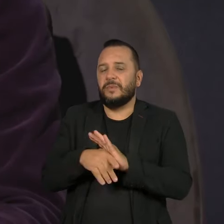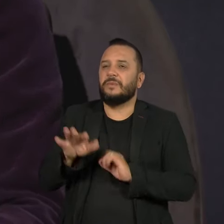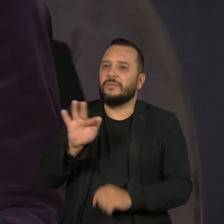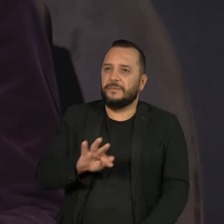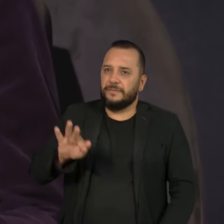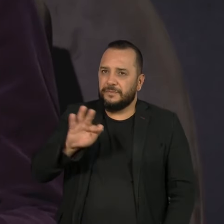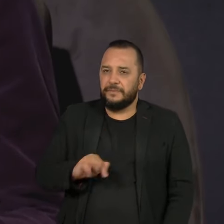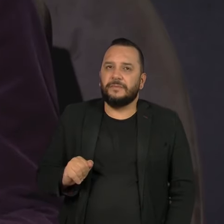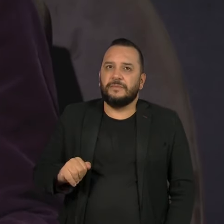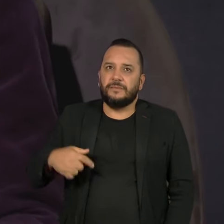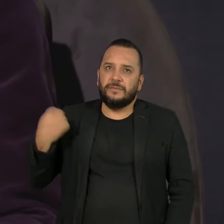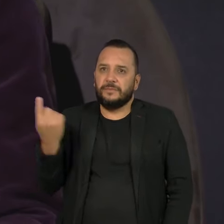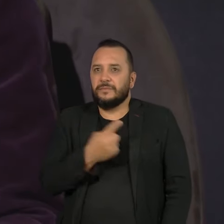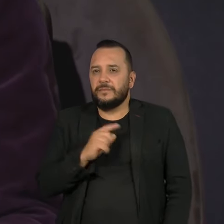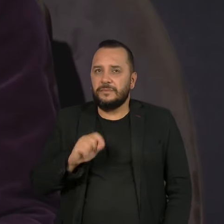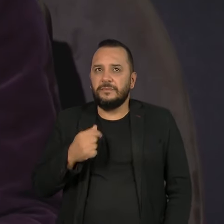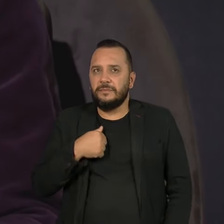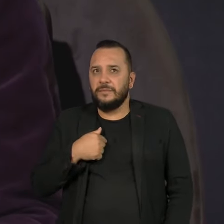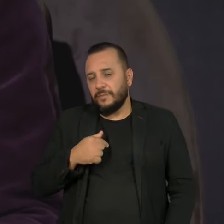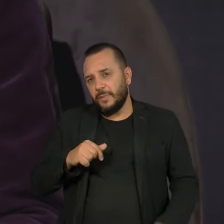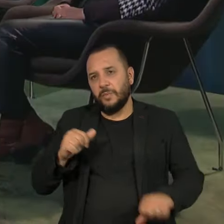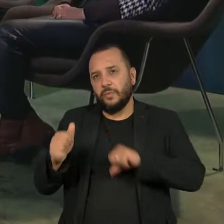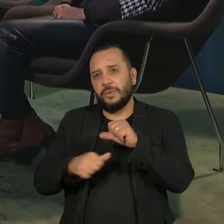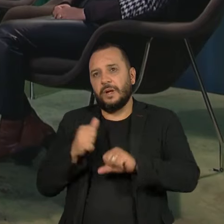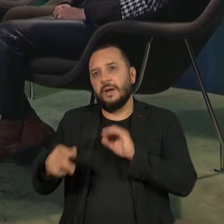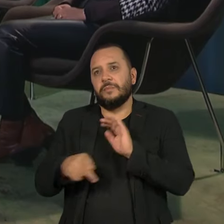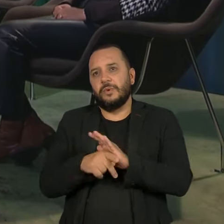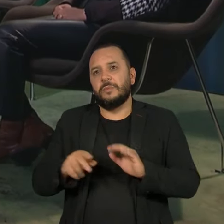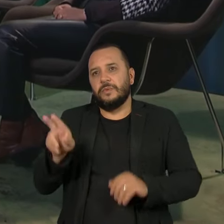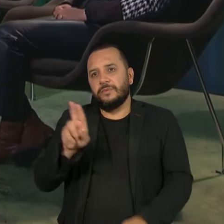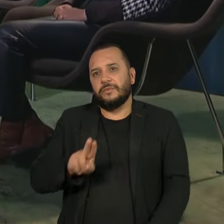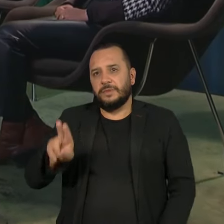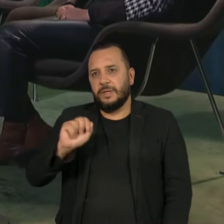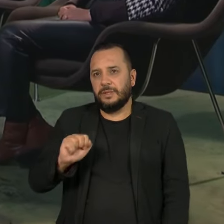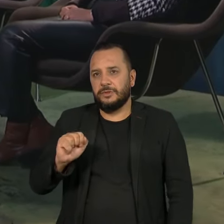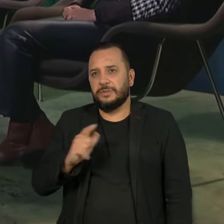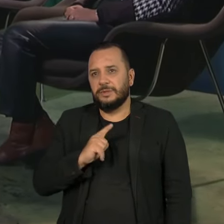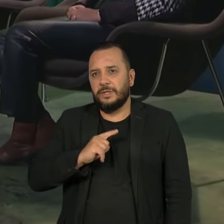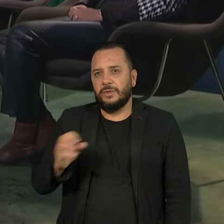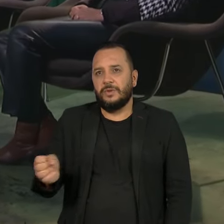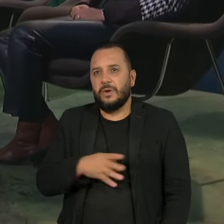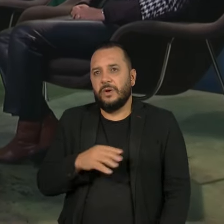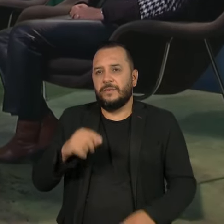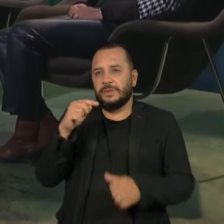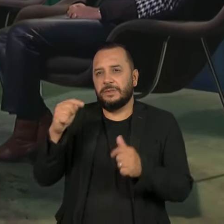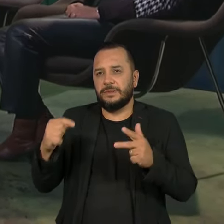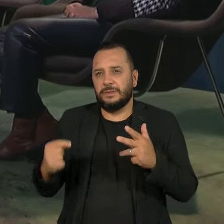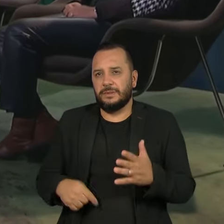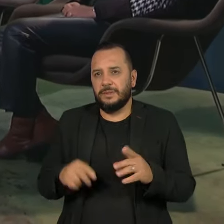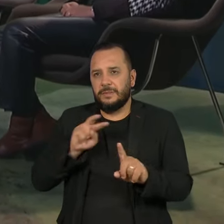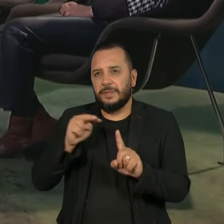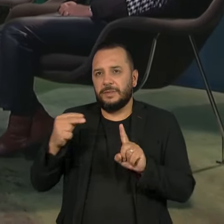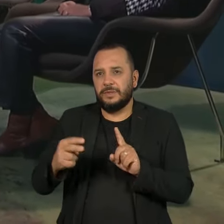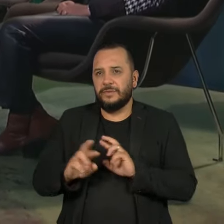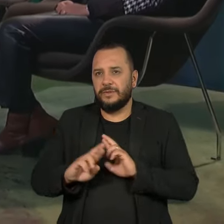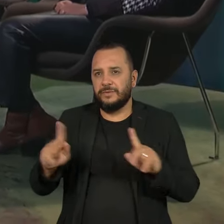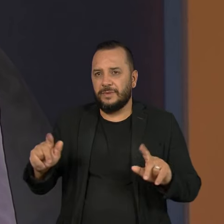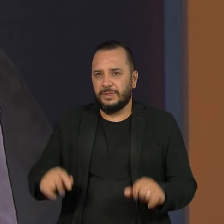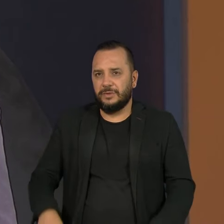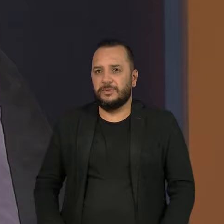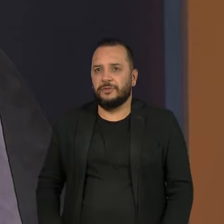gente tende a modificar essa universidade, né? A trazer novos elementos, novos olhares, uma visão diferenciada,